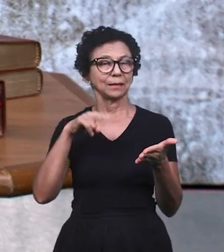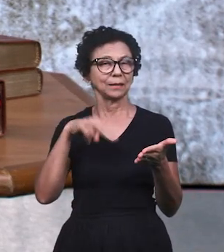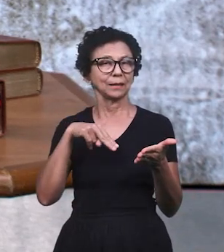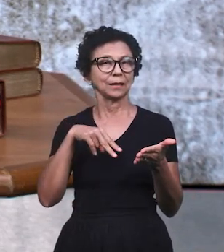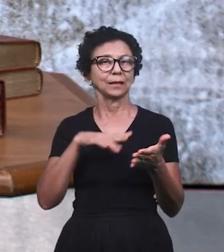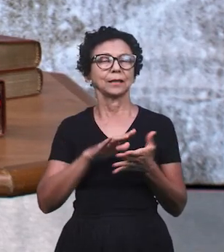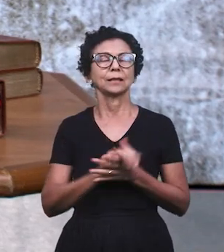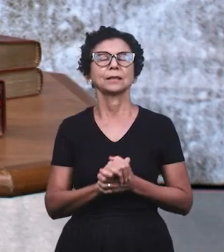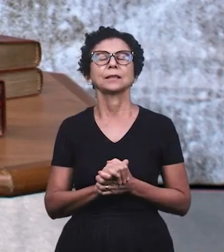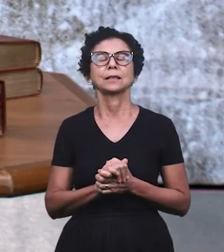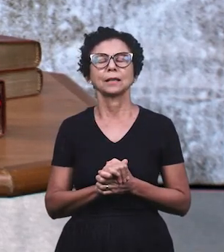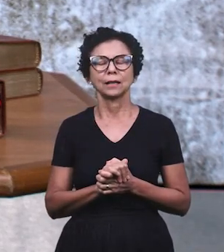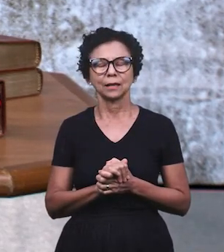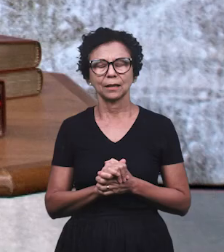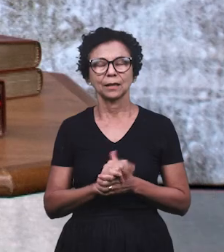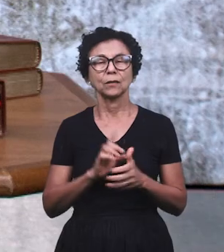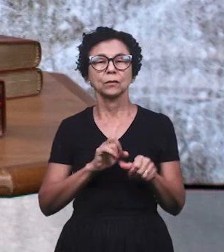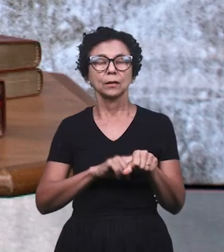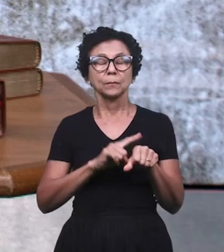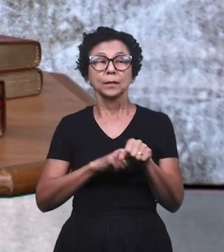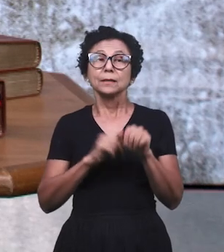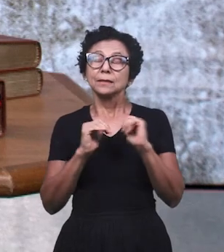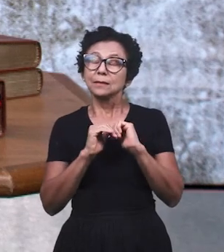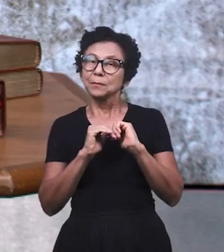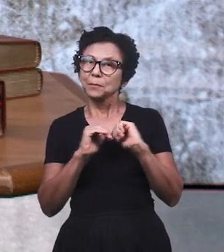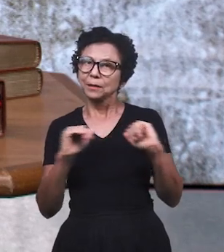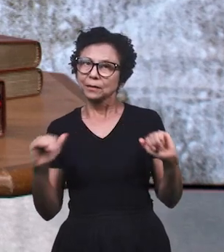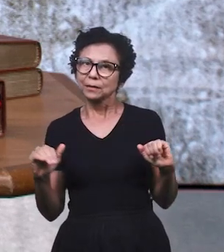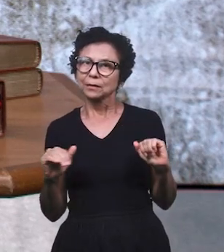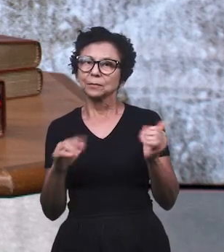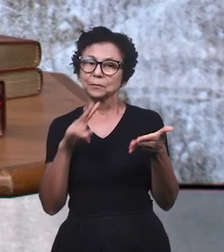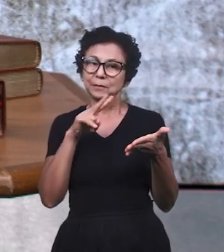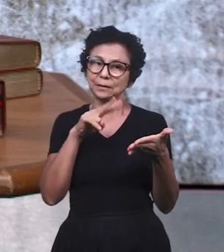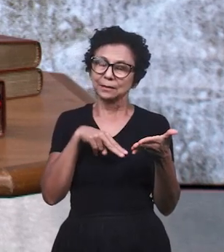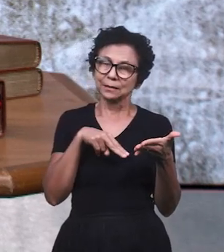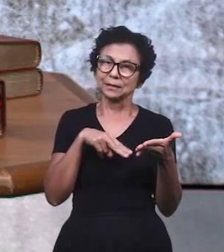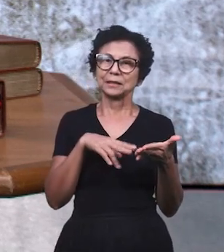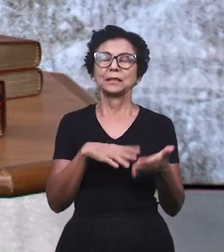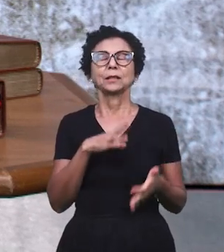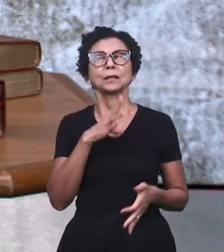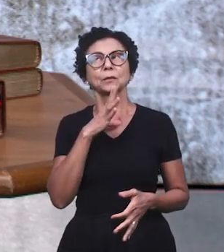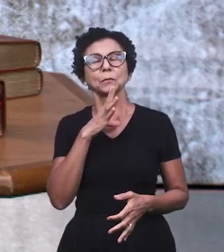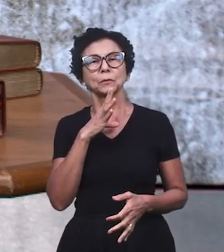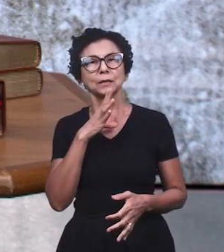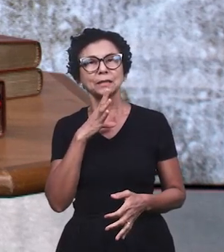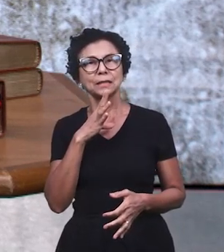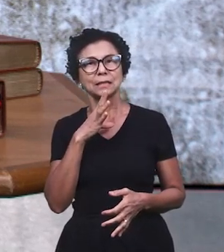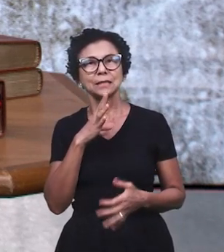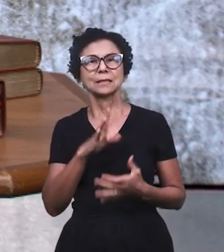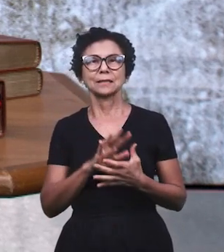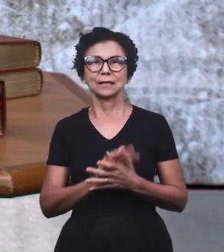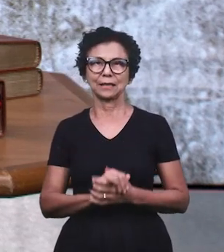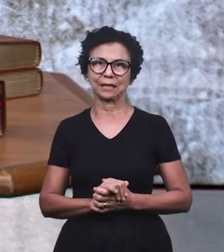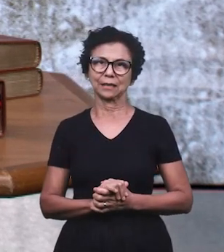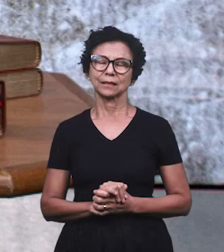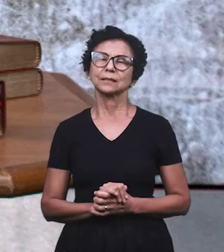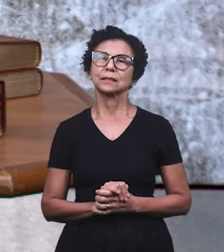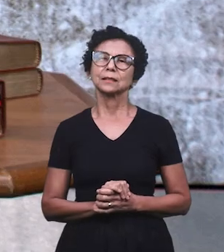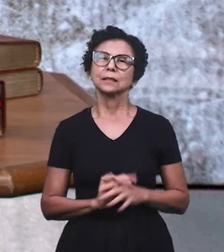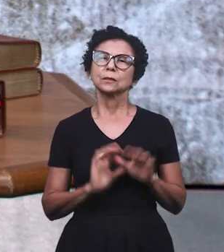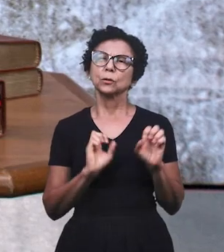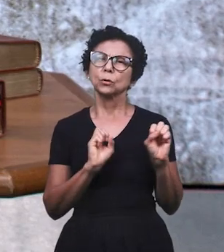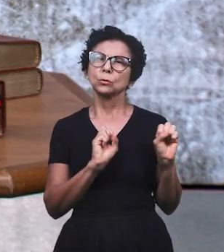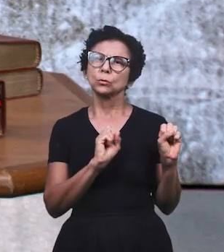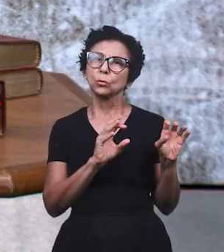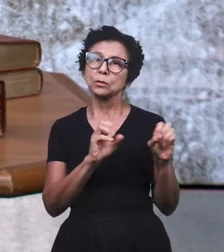Tiramos um tempo do nosso dia para lermos a palavra de Deus, conhecermos um pouco mais daquilo que o Senhor